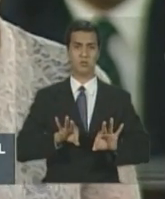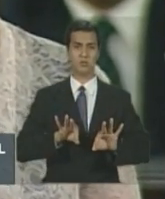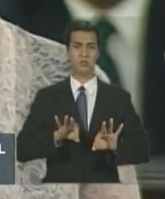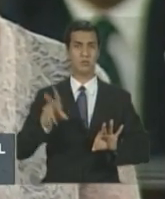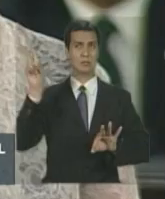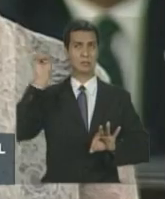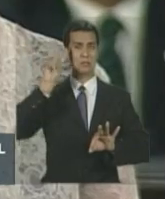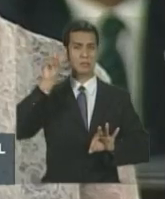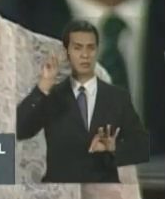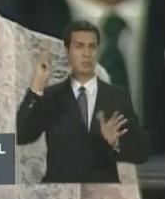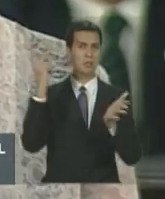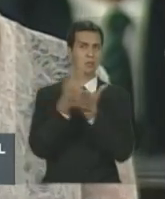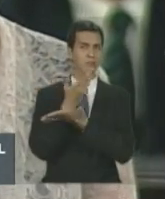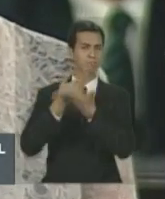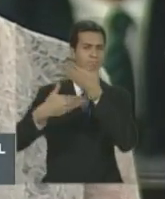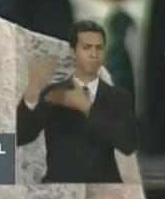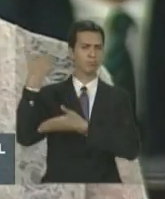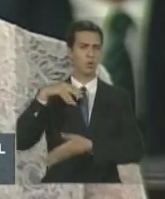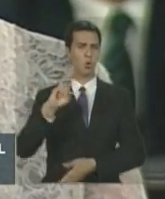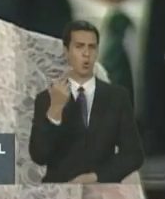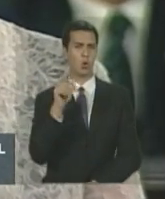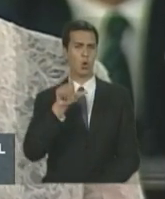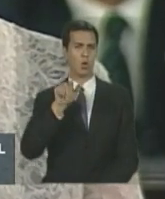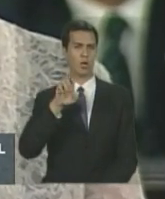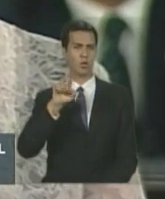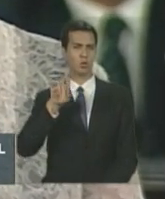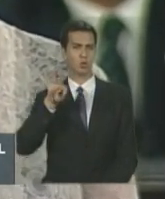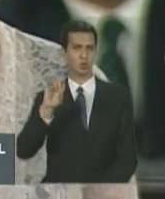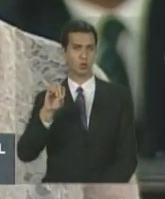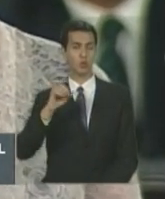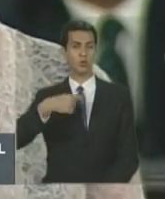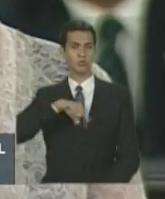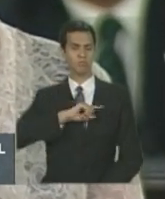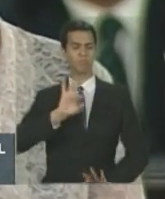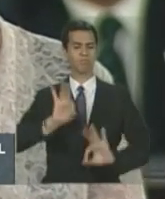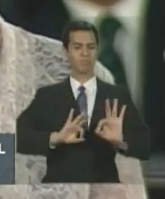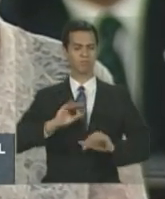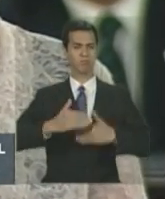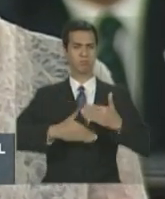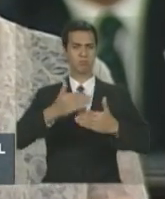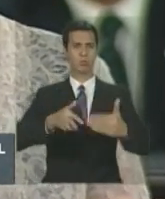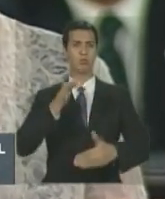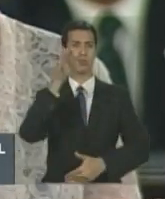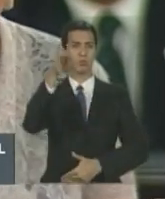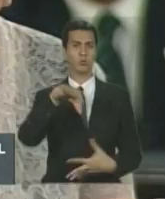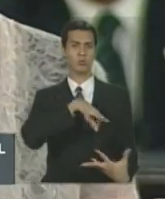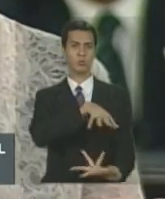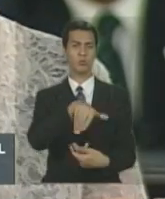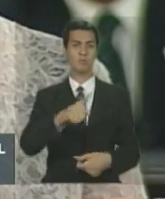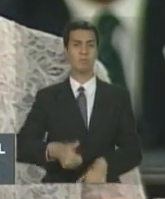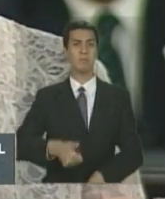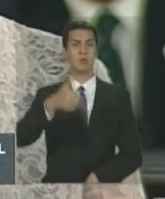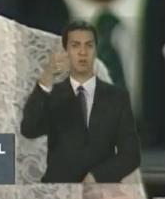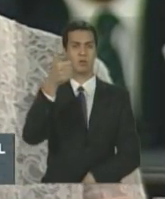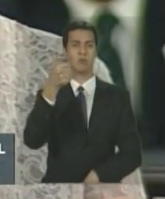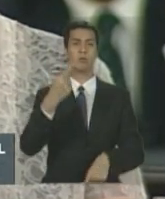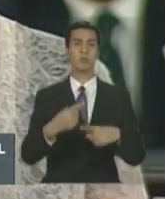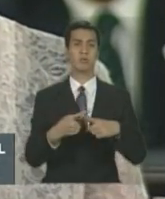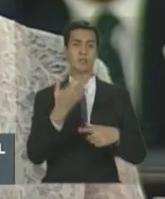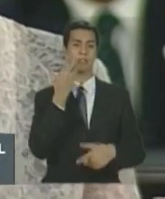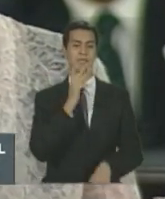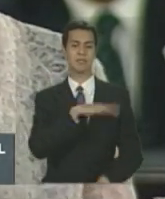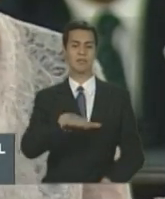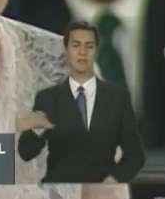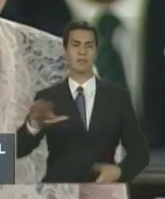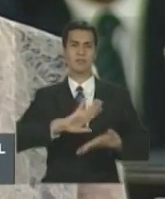as vítimas do Holocausto, por construir um mundo melhor onde as crianças não sejam